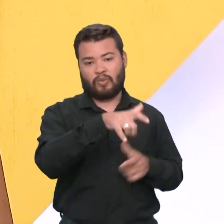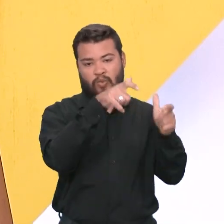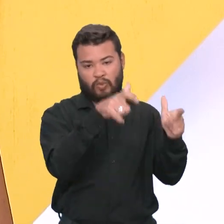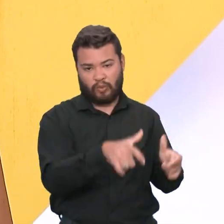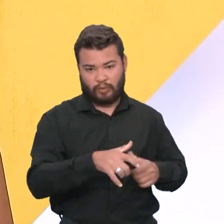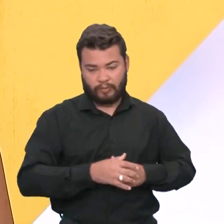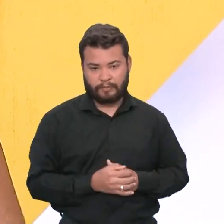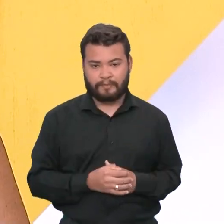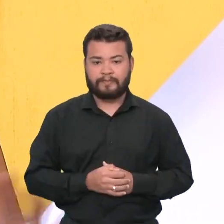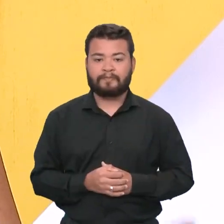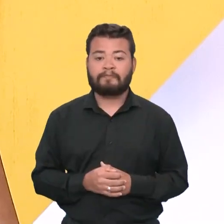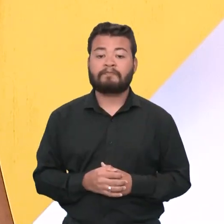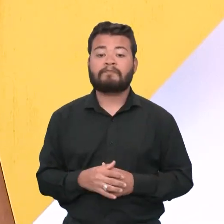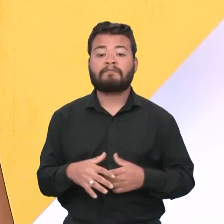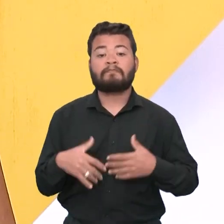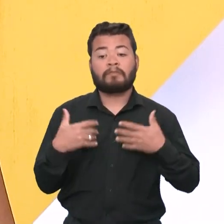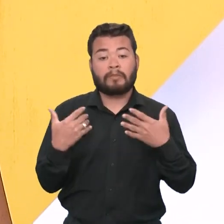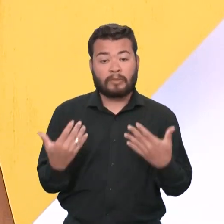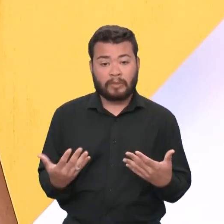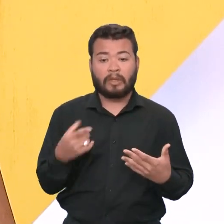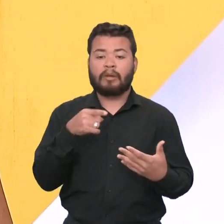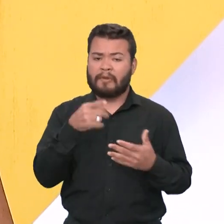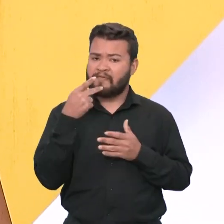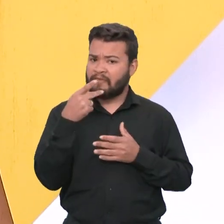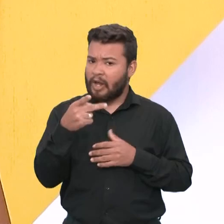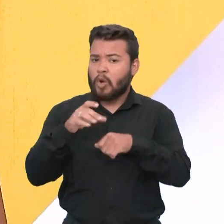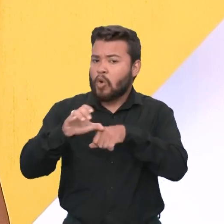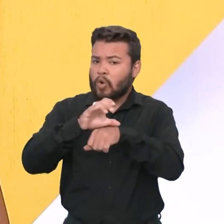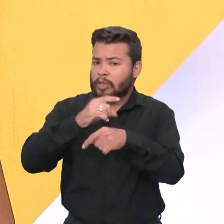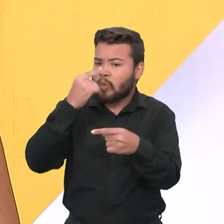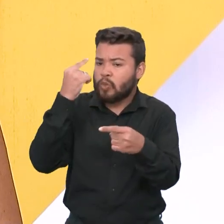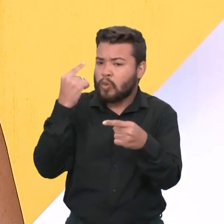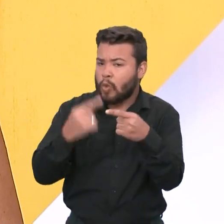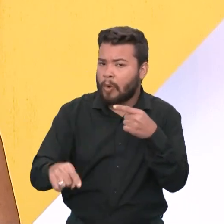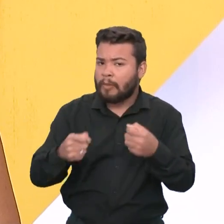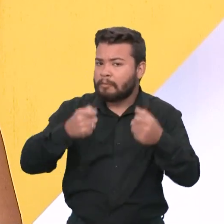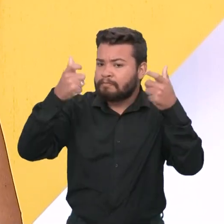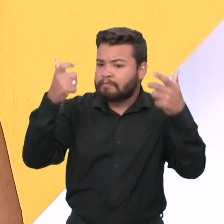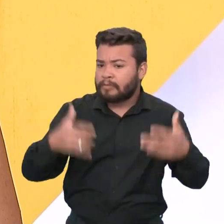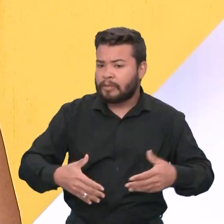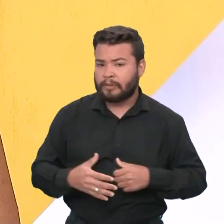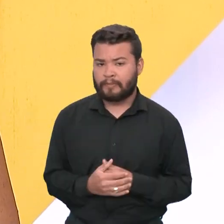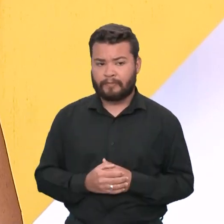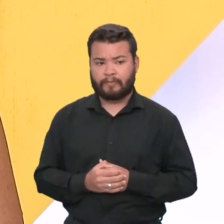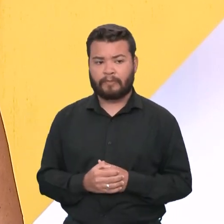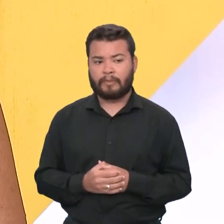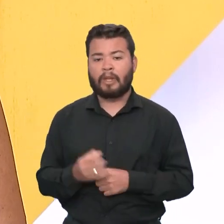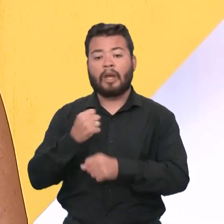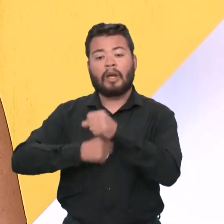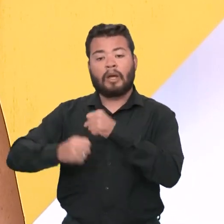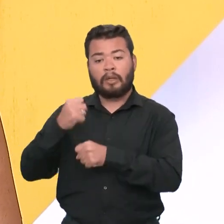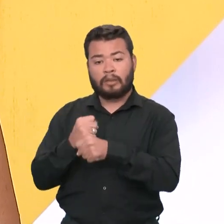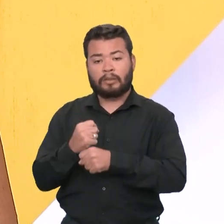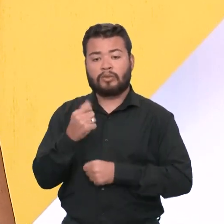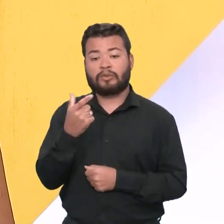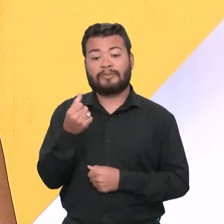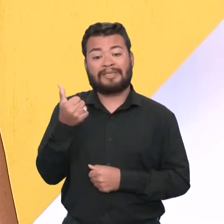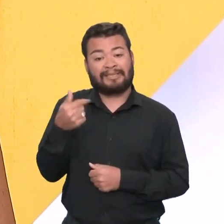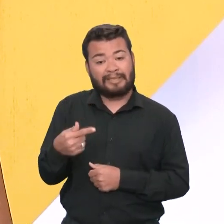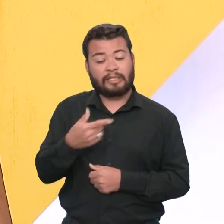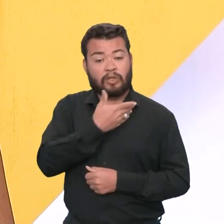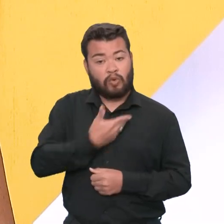E então, eles declaram inconstitucional, né? Em 2017 vem um parecer no governo Temer,